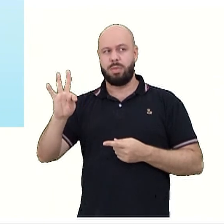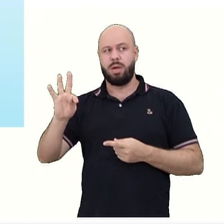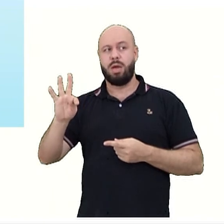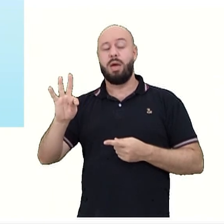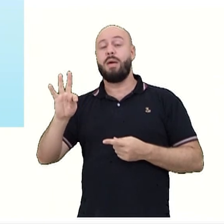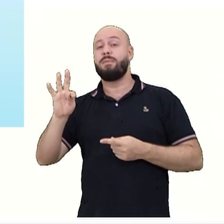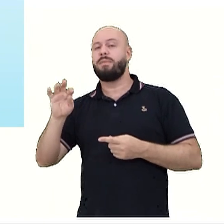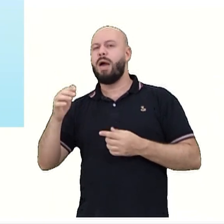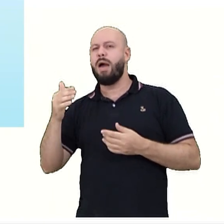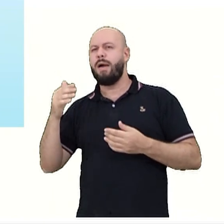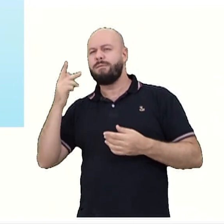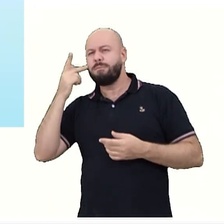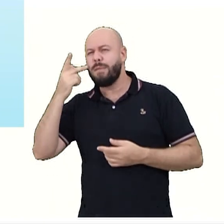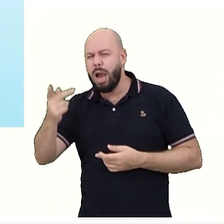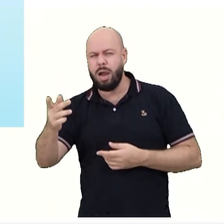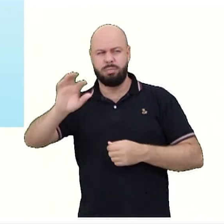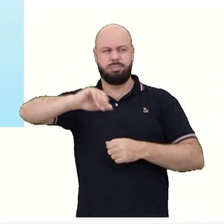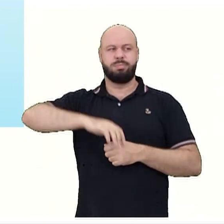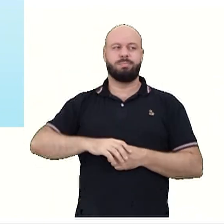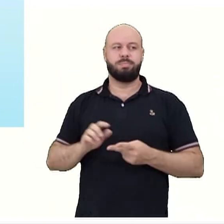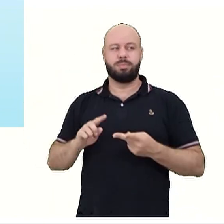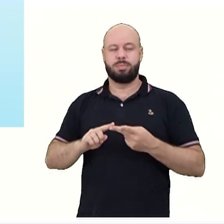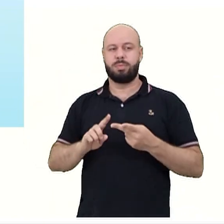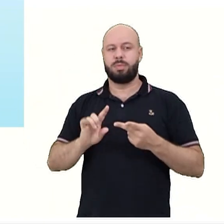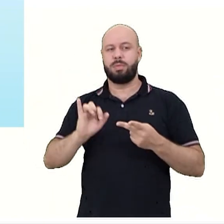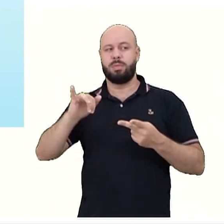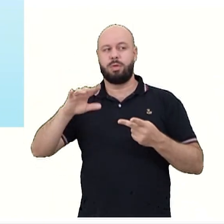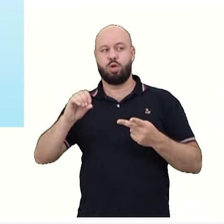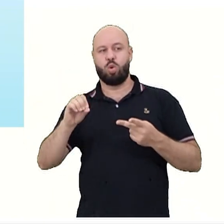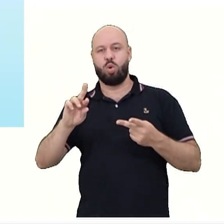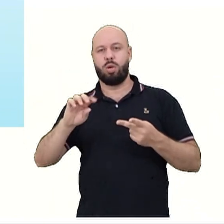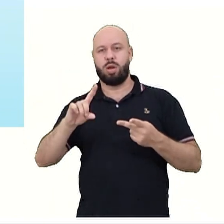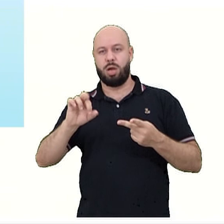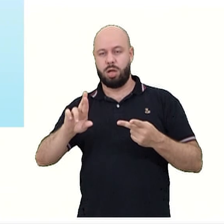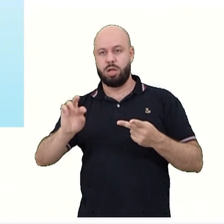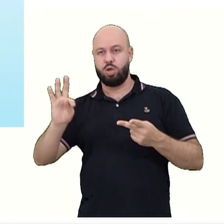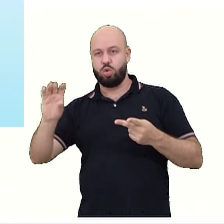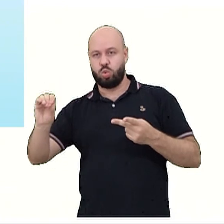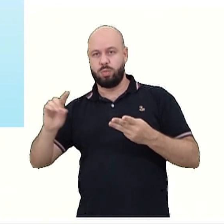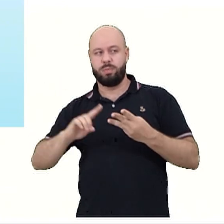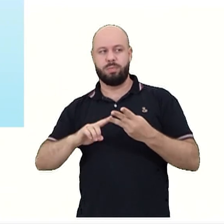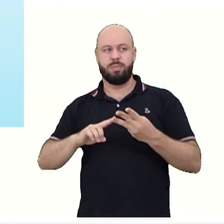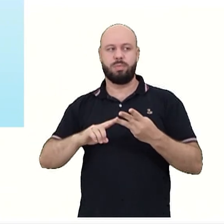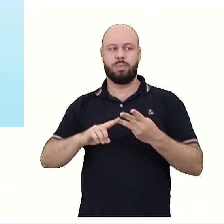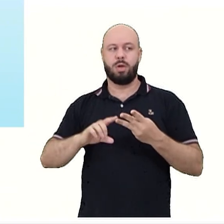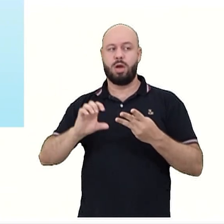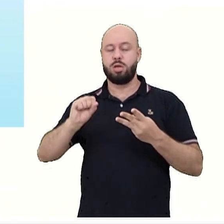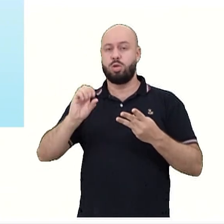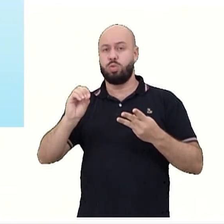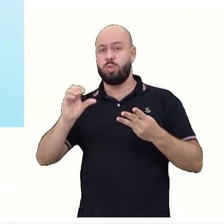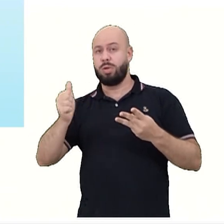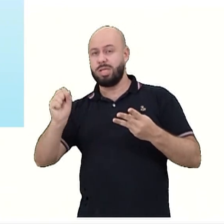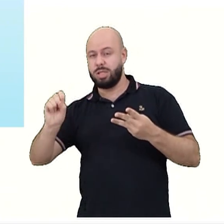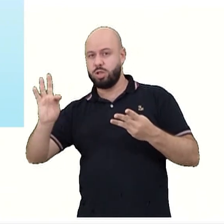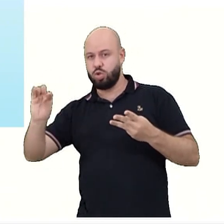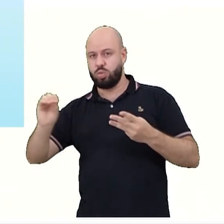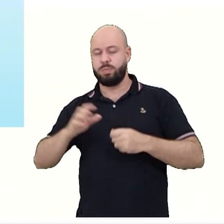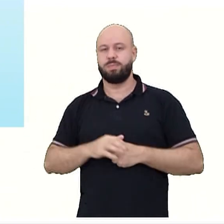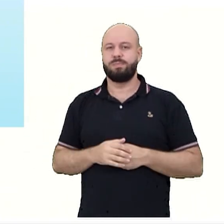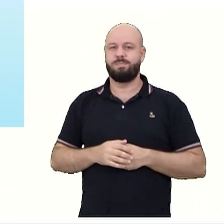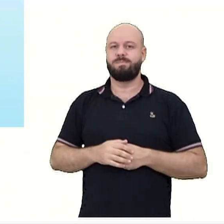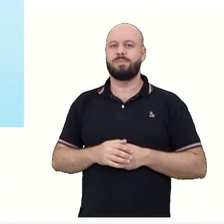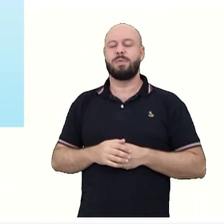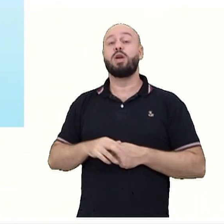fim de, nós usamos so that. In order to, para. So as to, né?